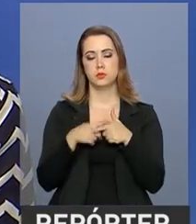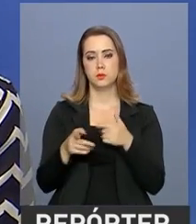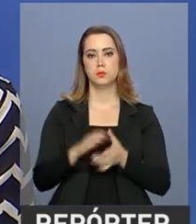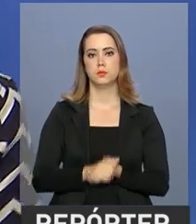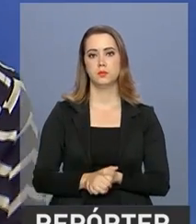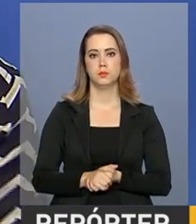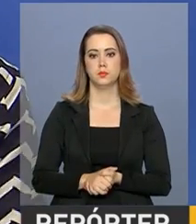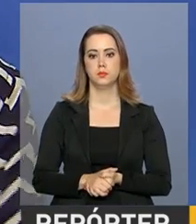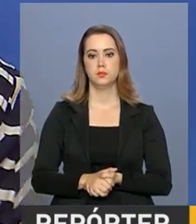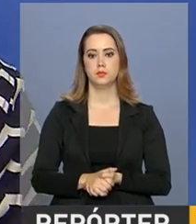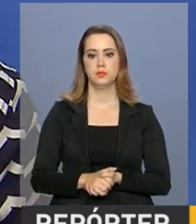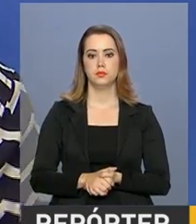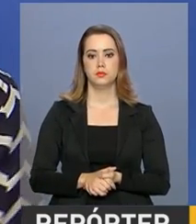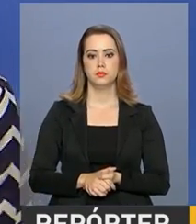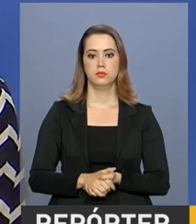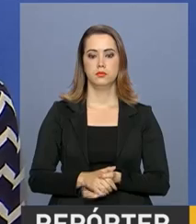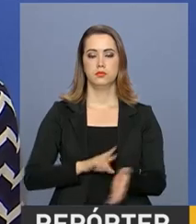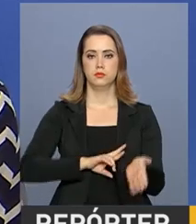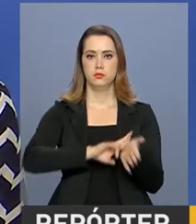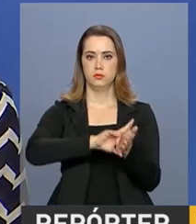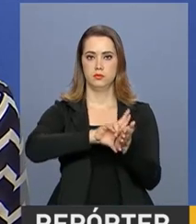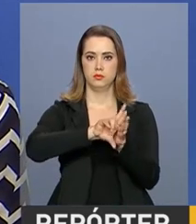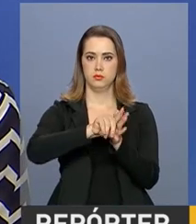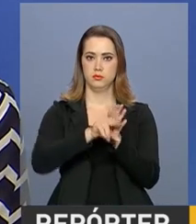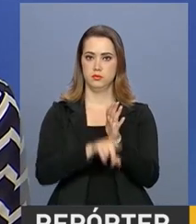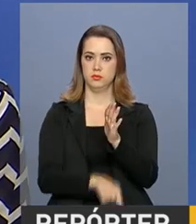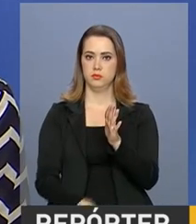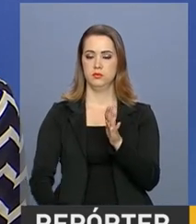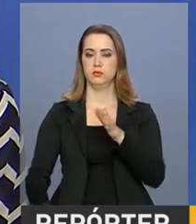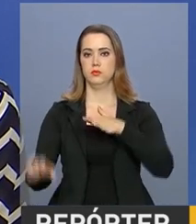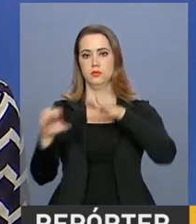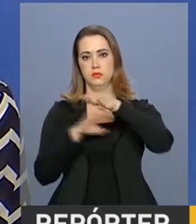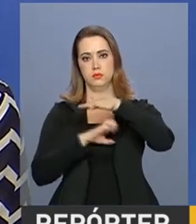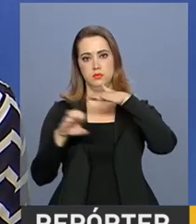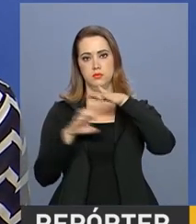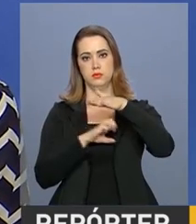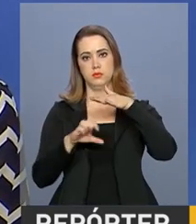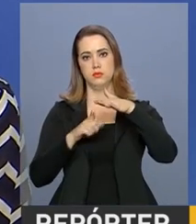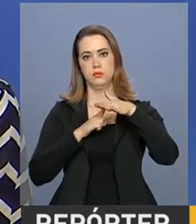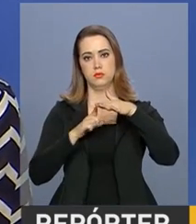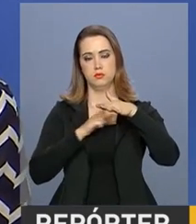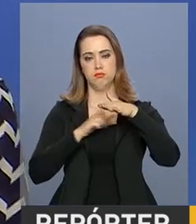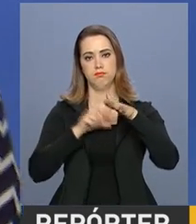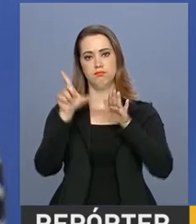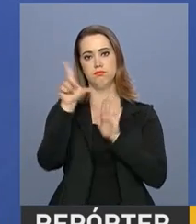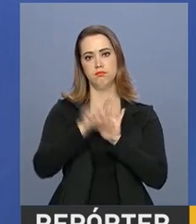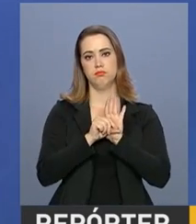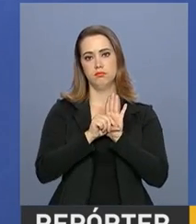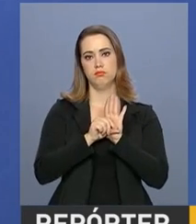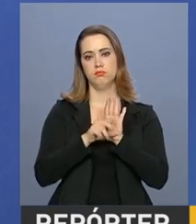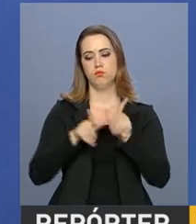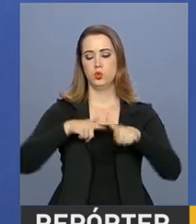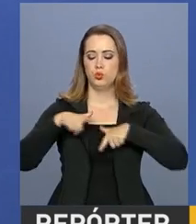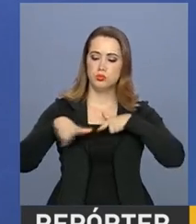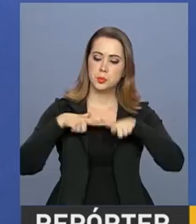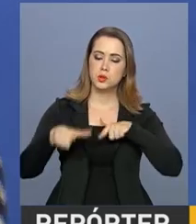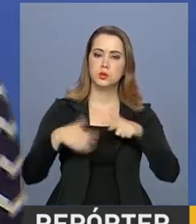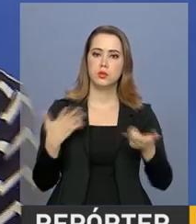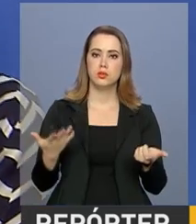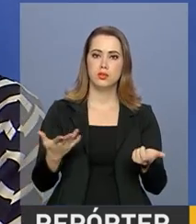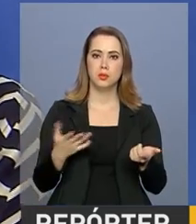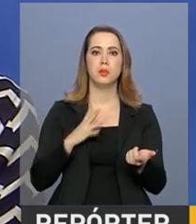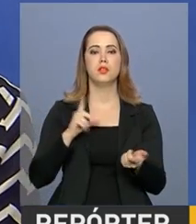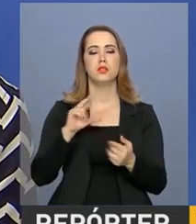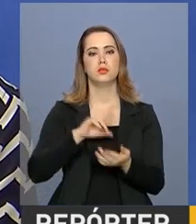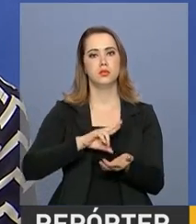muitas empresas têm tido né redução da atividade consequentemente muitas empresas